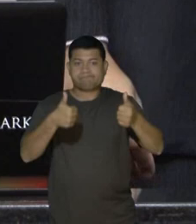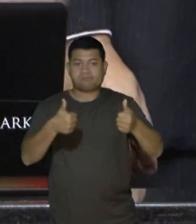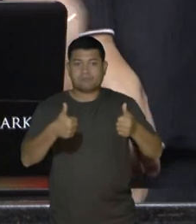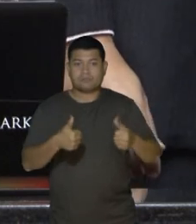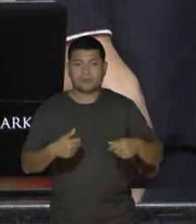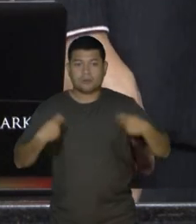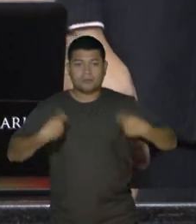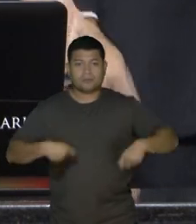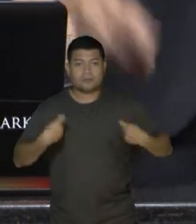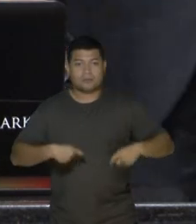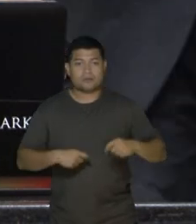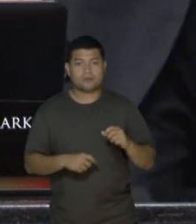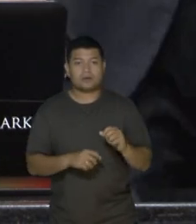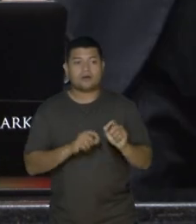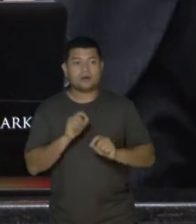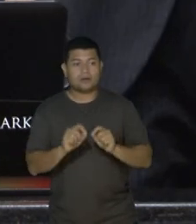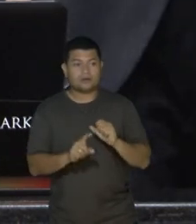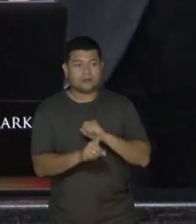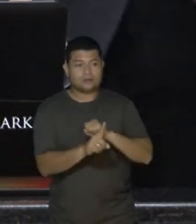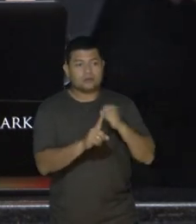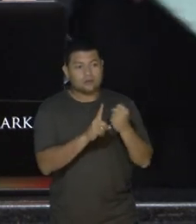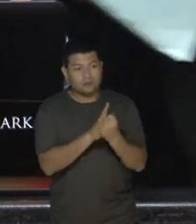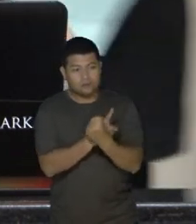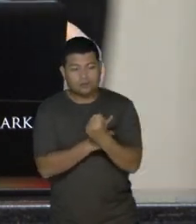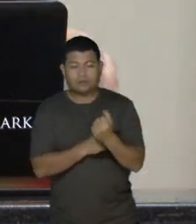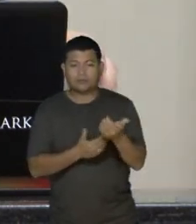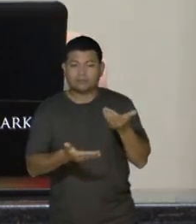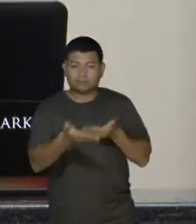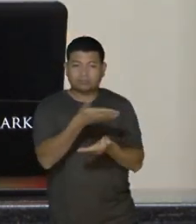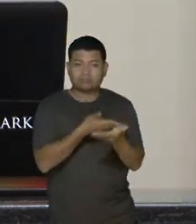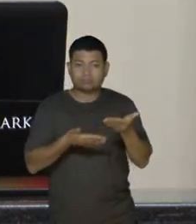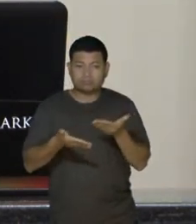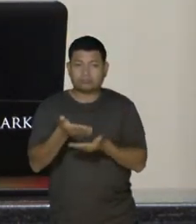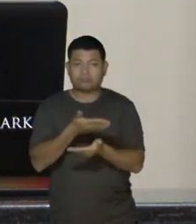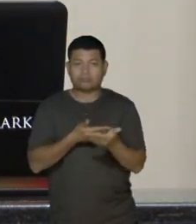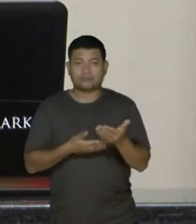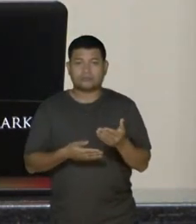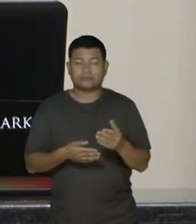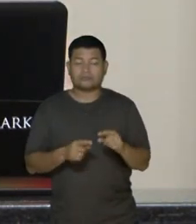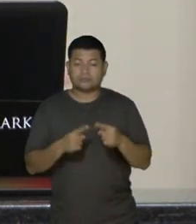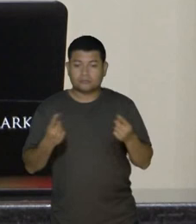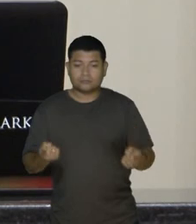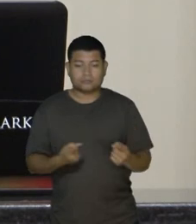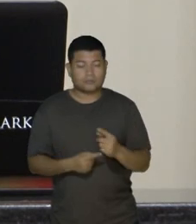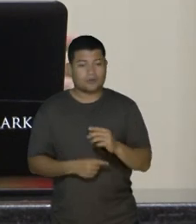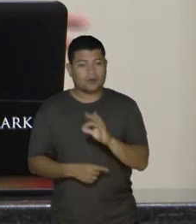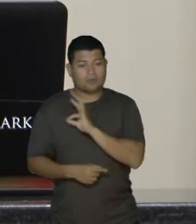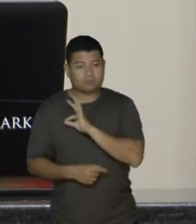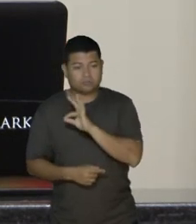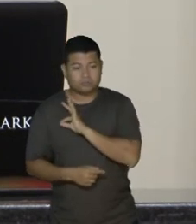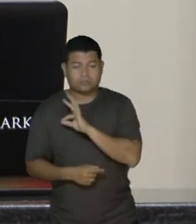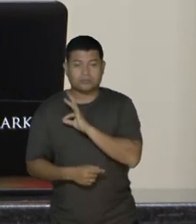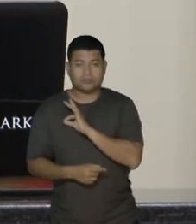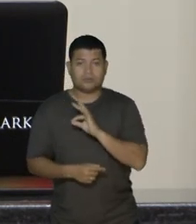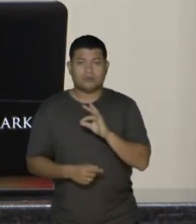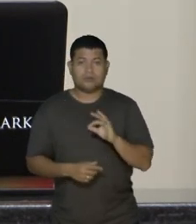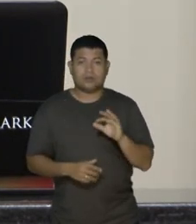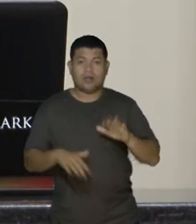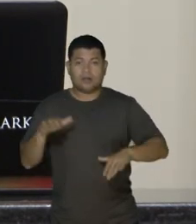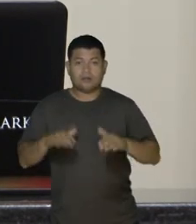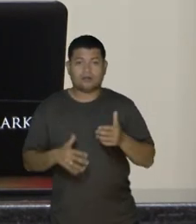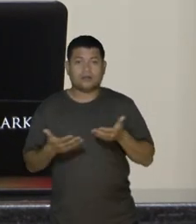ser socializado também. Então, os policiais, os agentes, muitas vezes querem